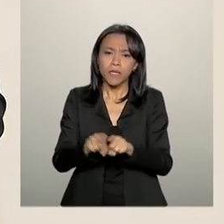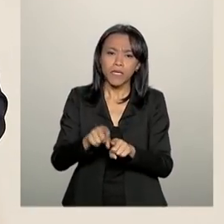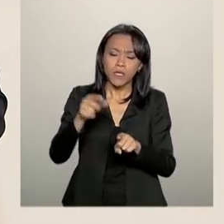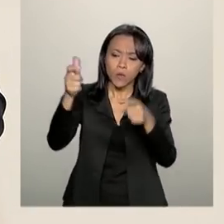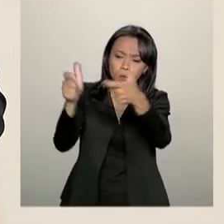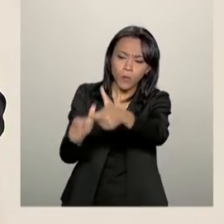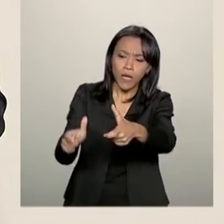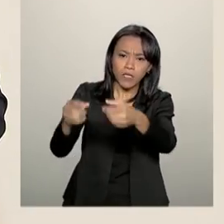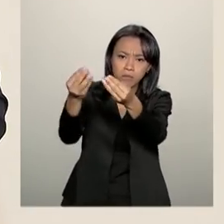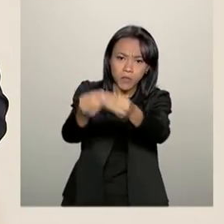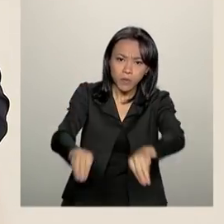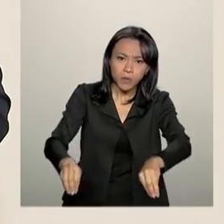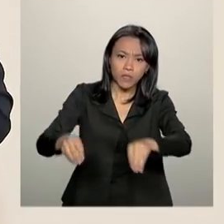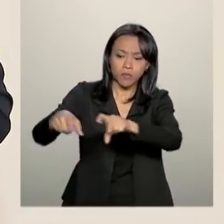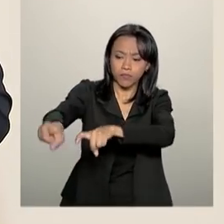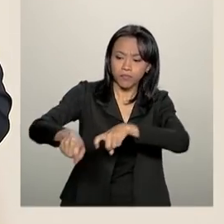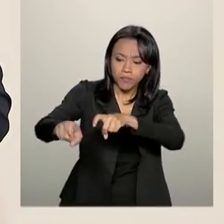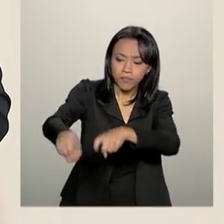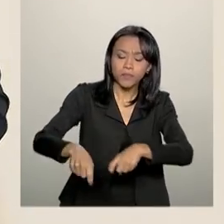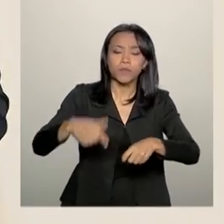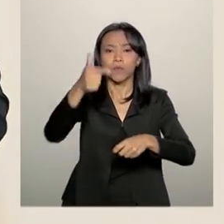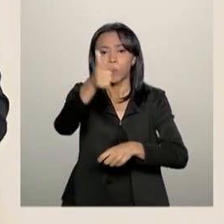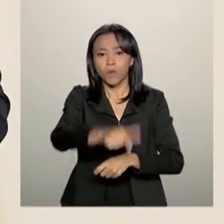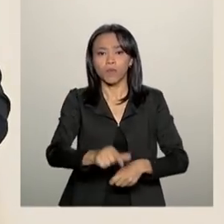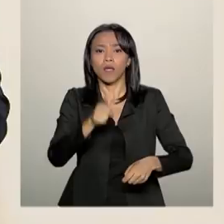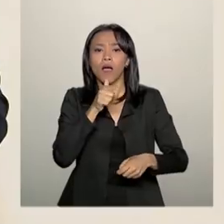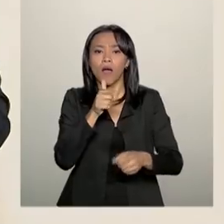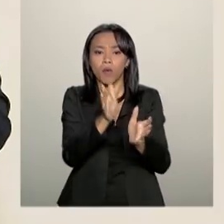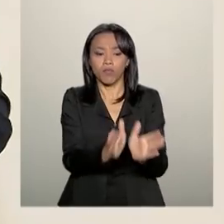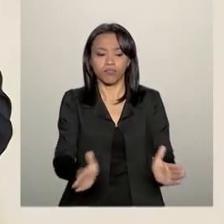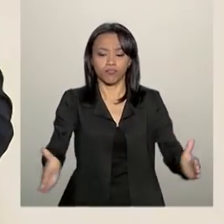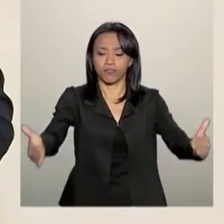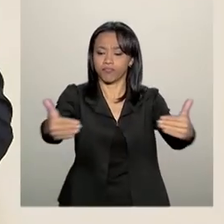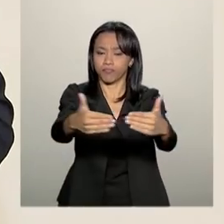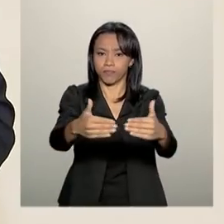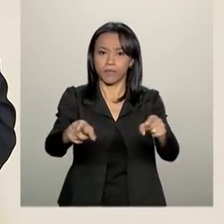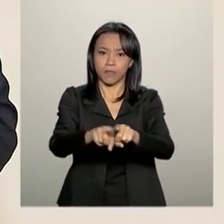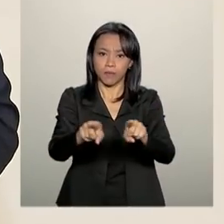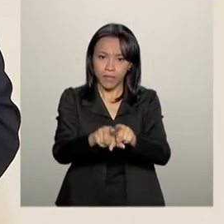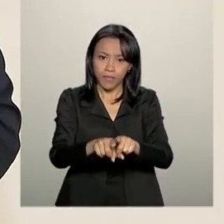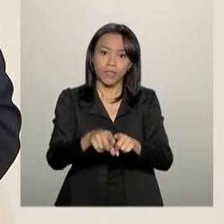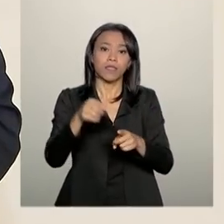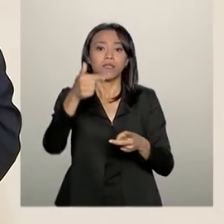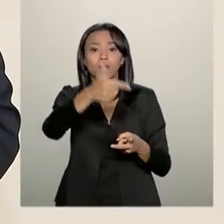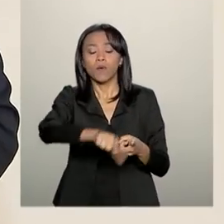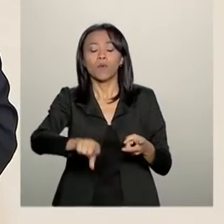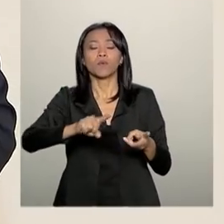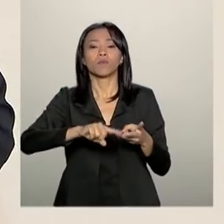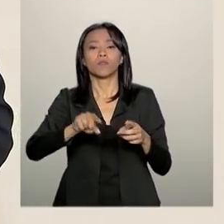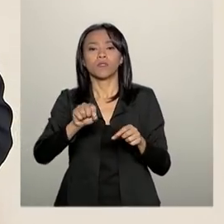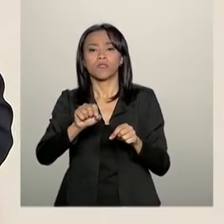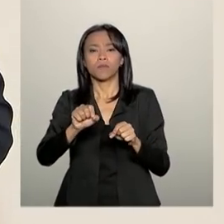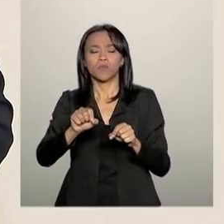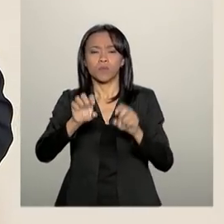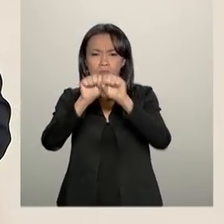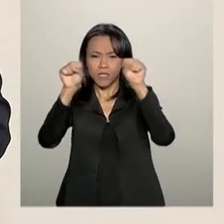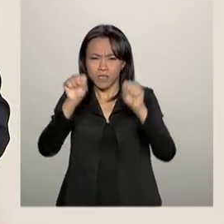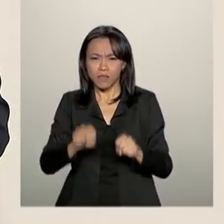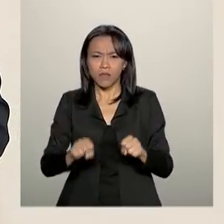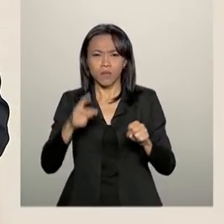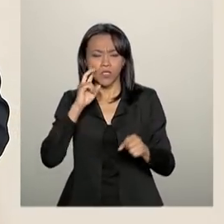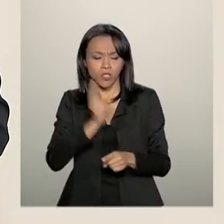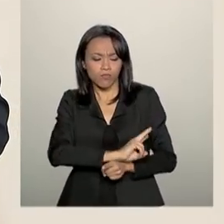produtivas, reservatórios e outras estruturas por meio de sistema de gerenciamento